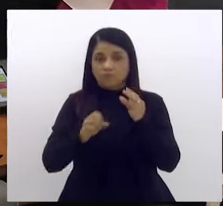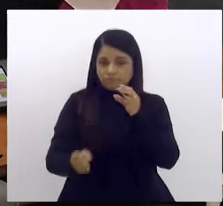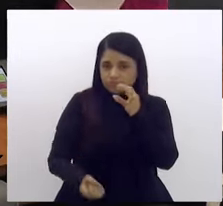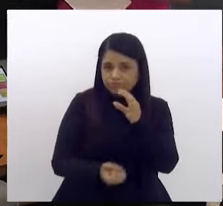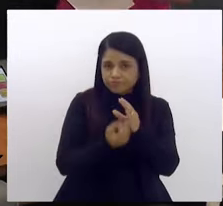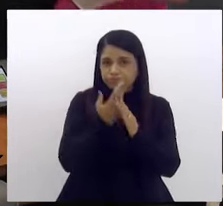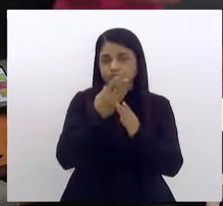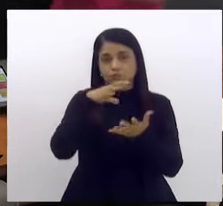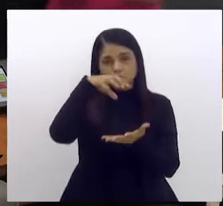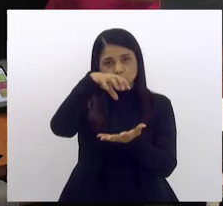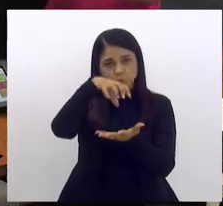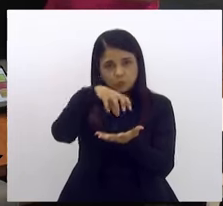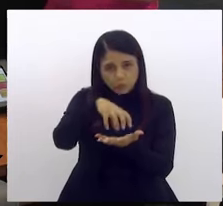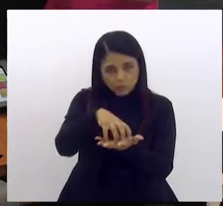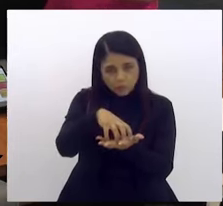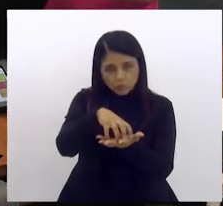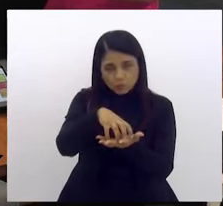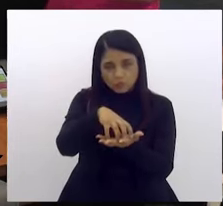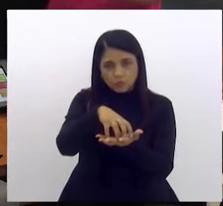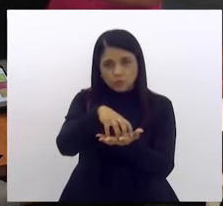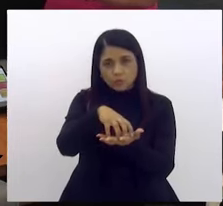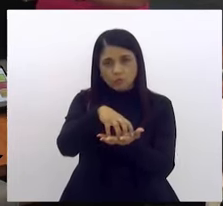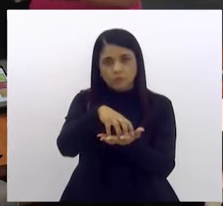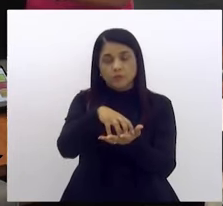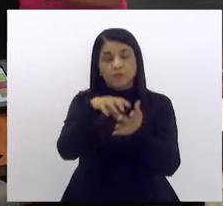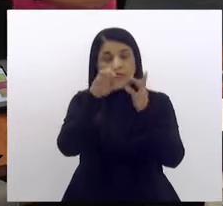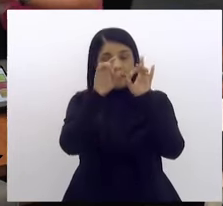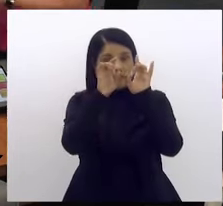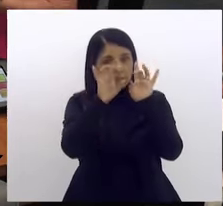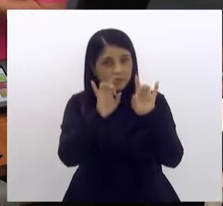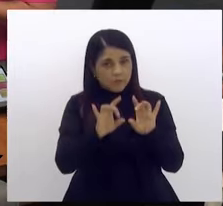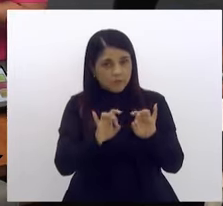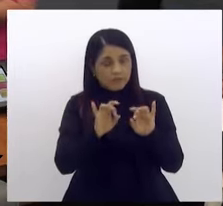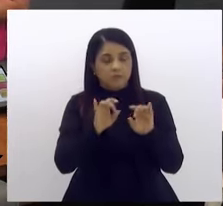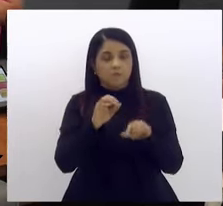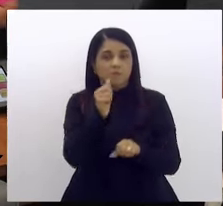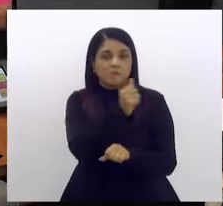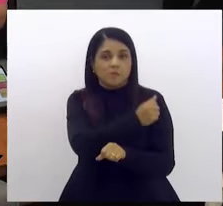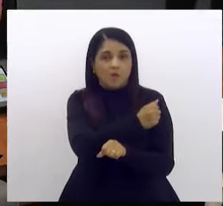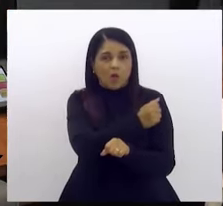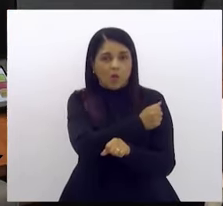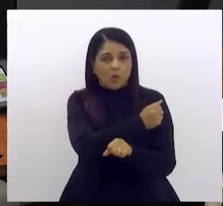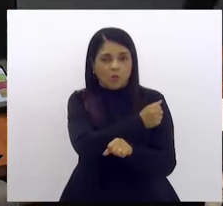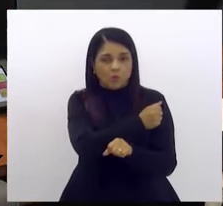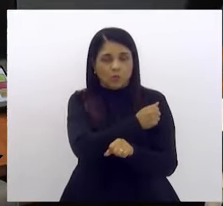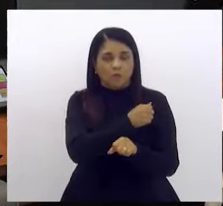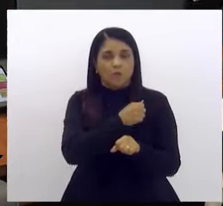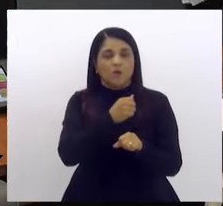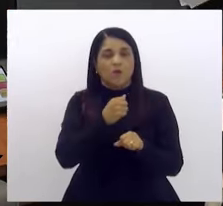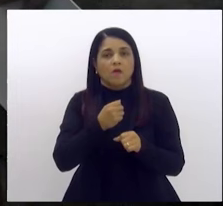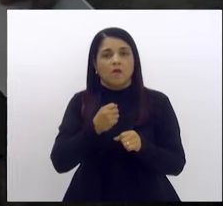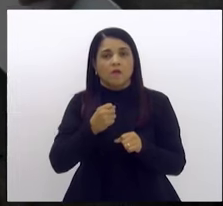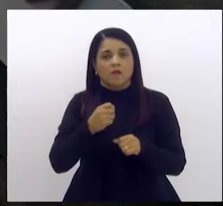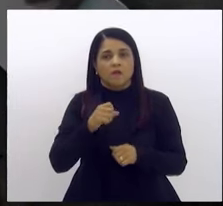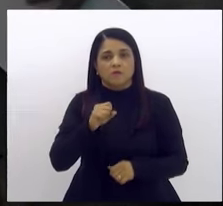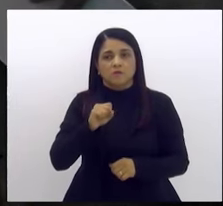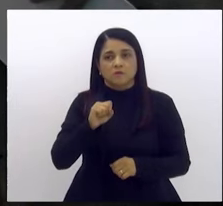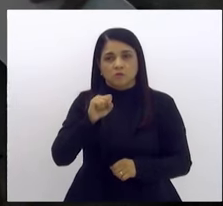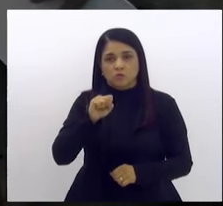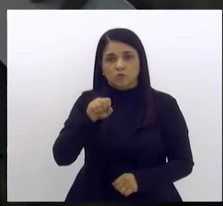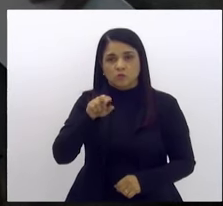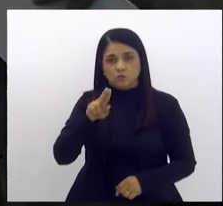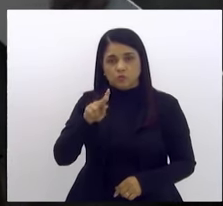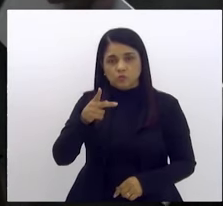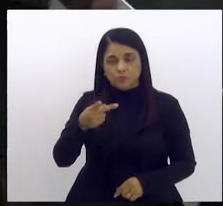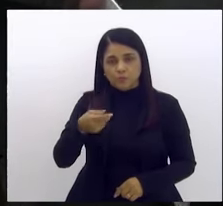criação de núcleos especiais para alunos de altas habilidades e